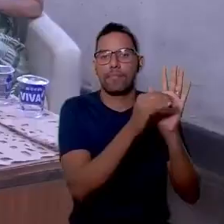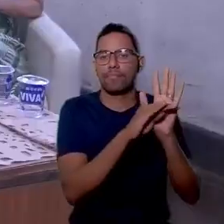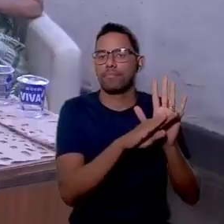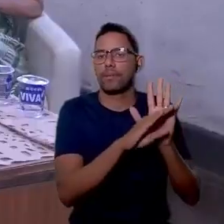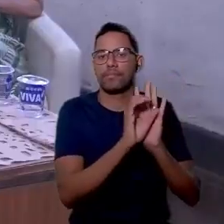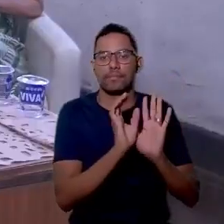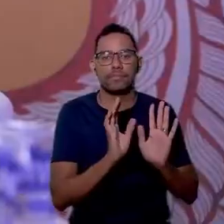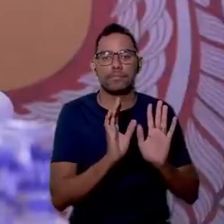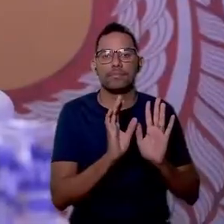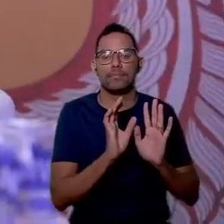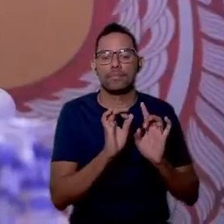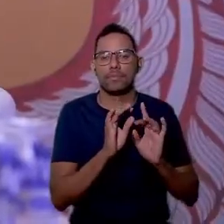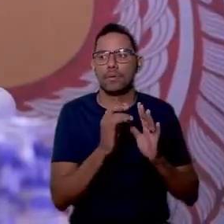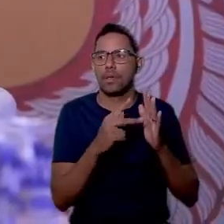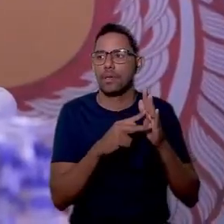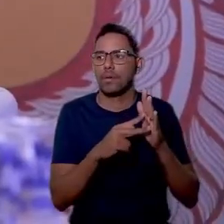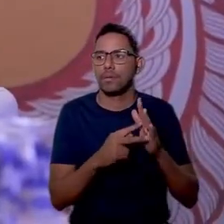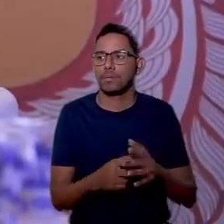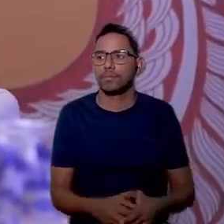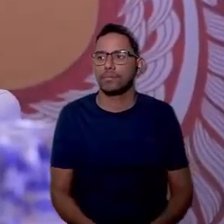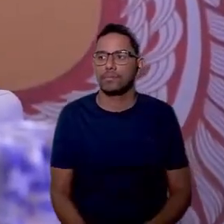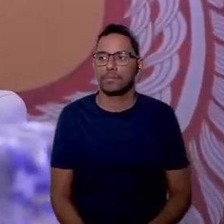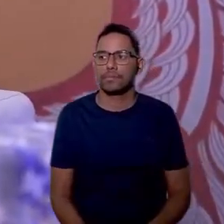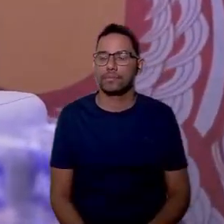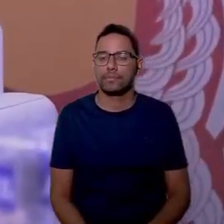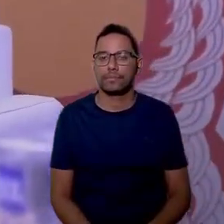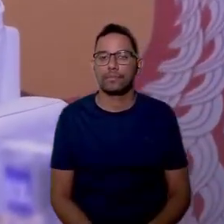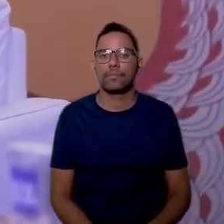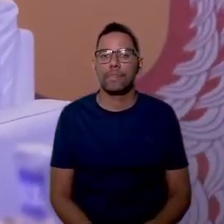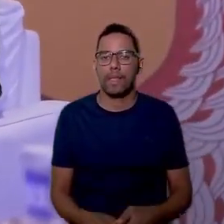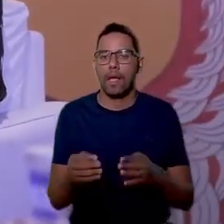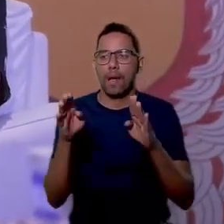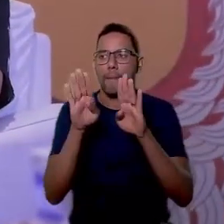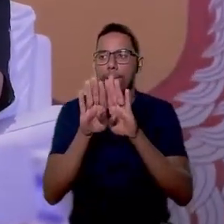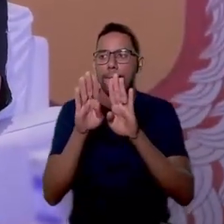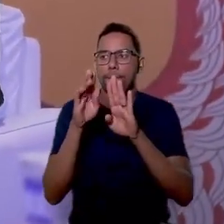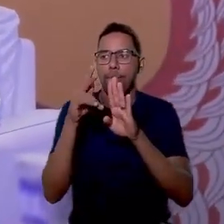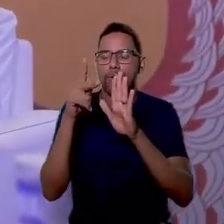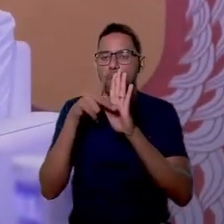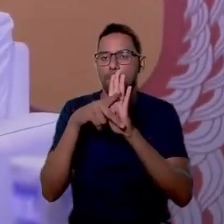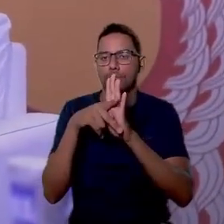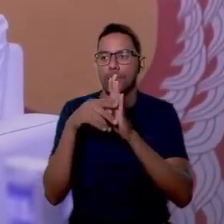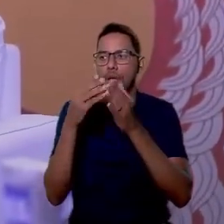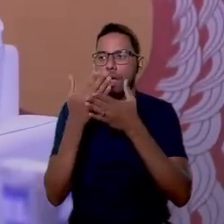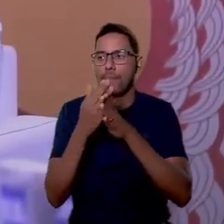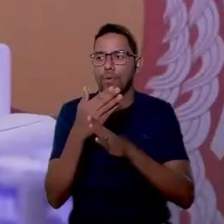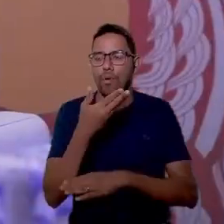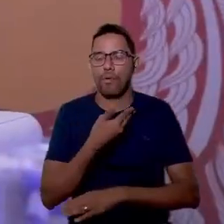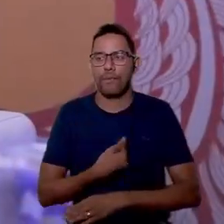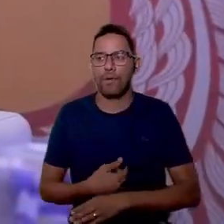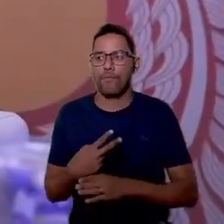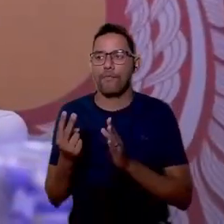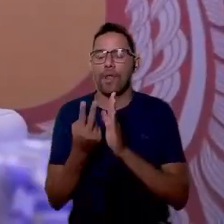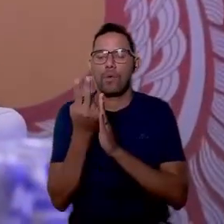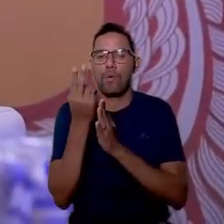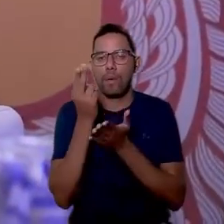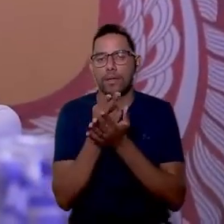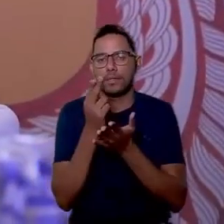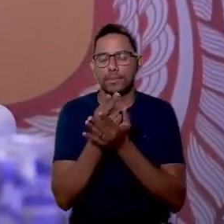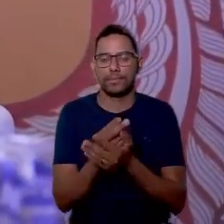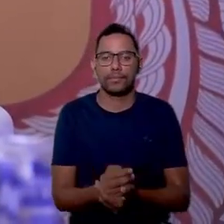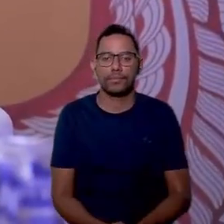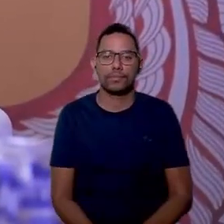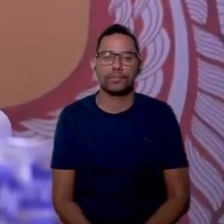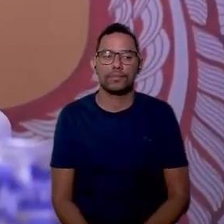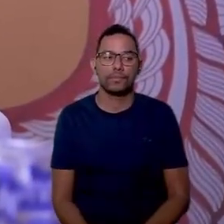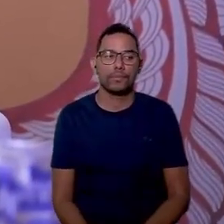do incentivo fiscal do governo. Por quê? Porque ela aporta no projeto e recebe do governo federal o mesmo valor de volta,